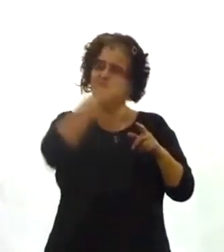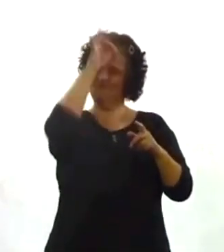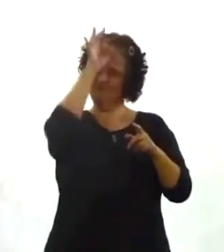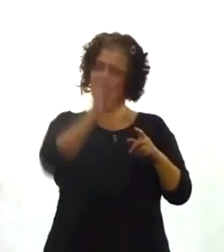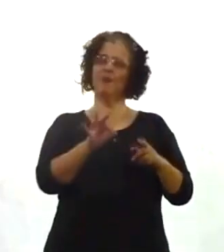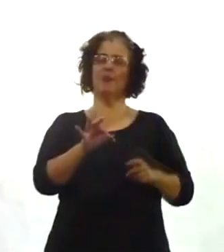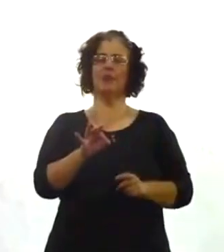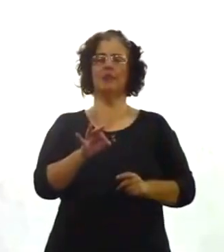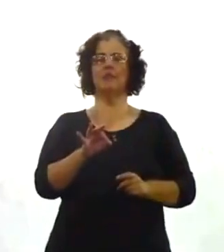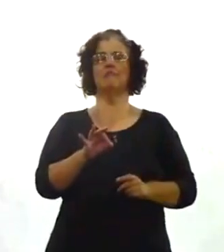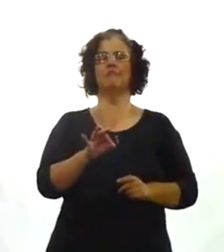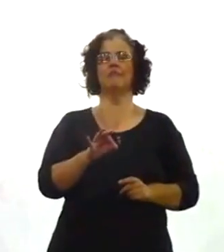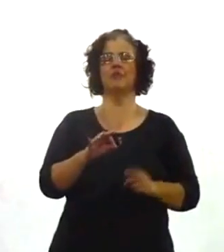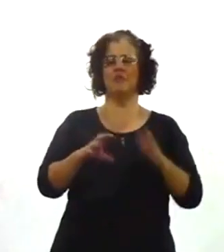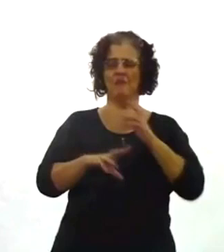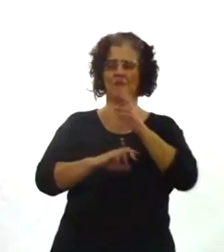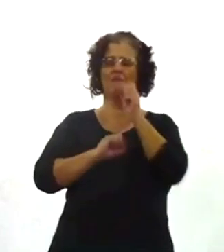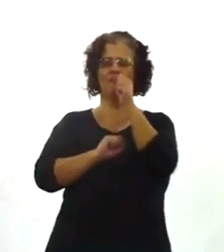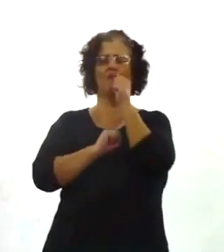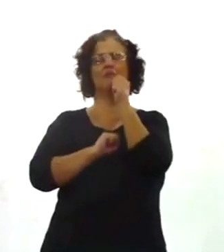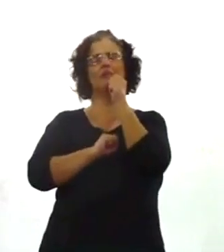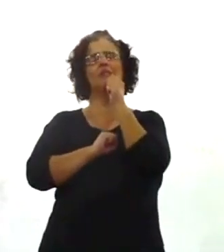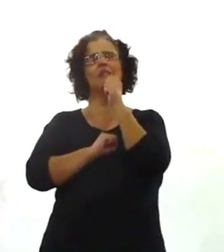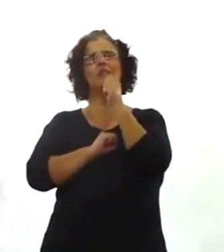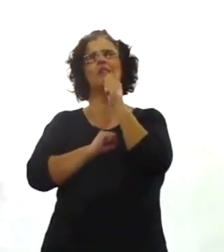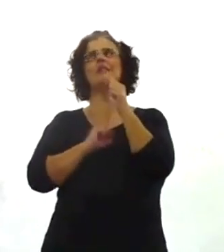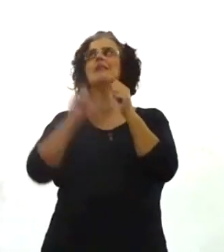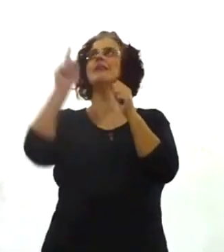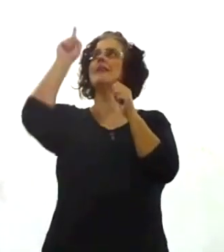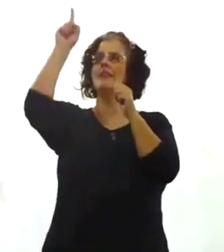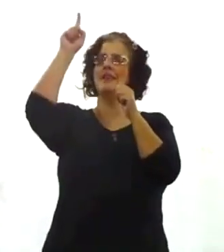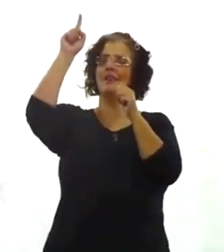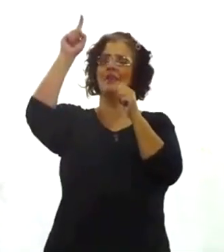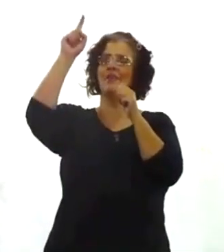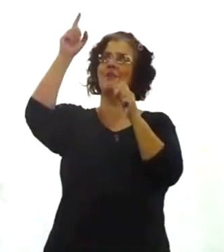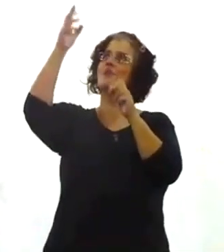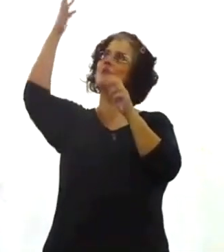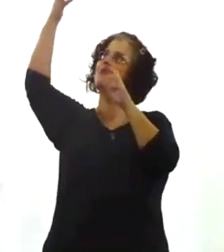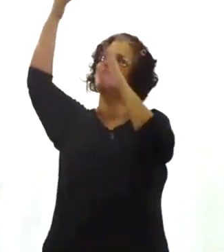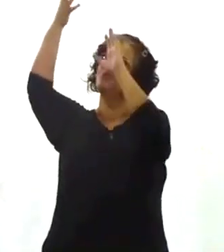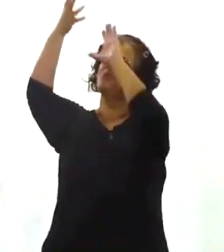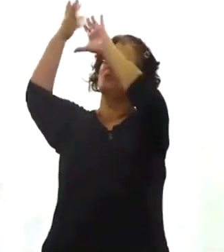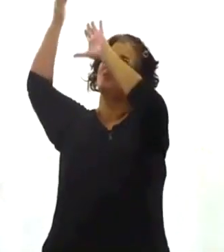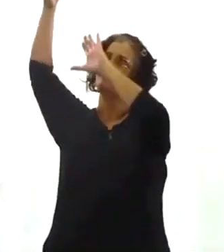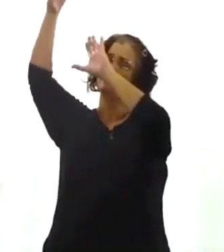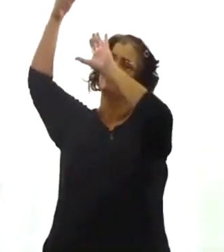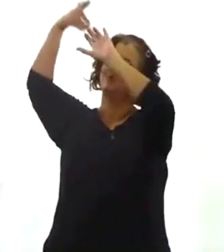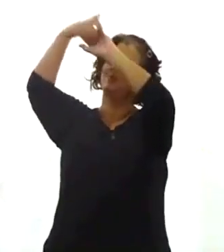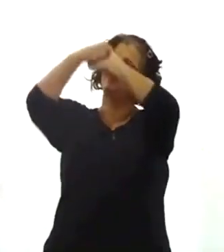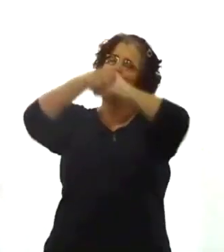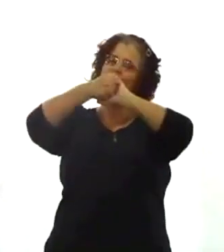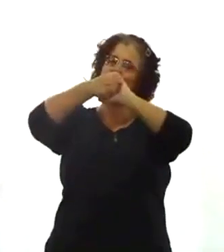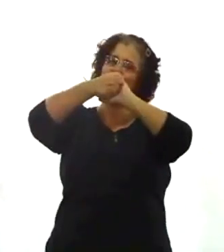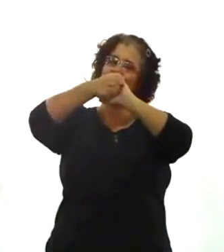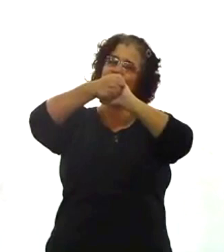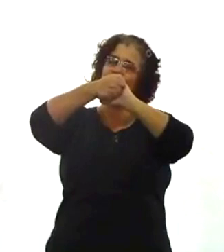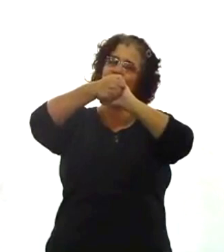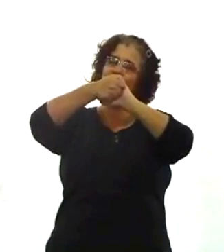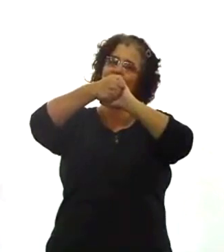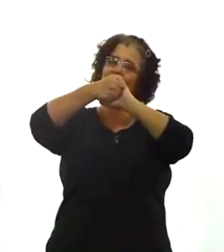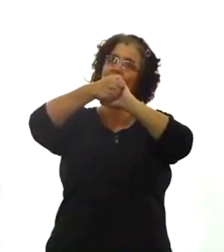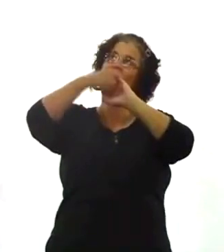força enorme, de saber que eu estou nas mãos de um Deus poderoso, de um Deus